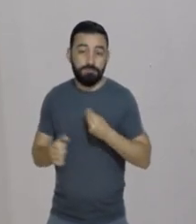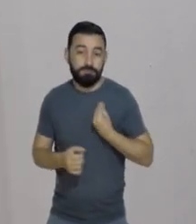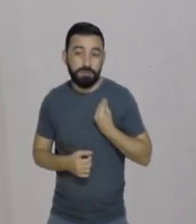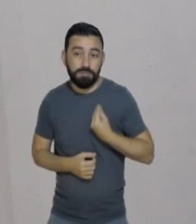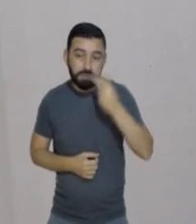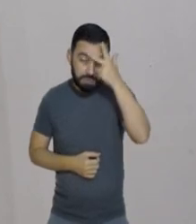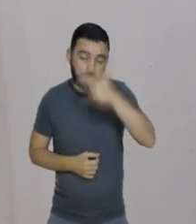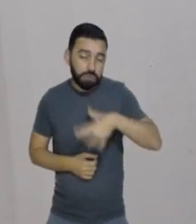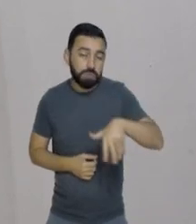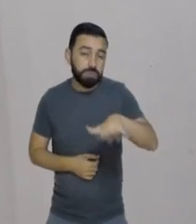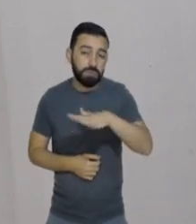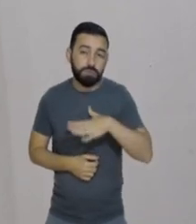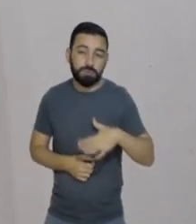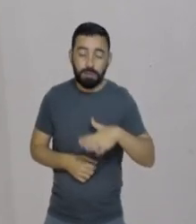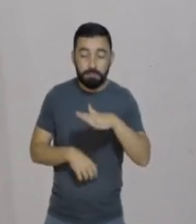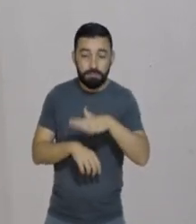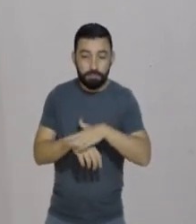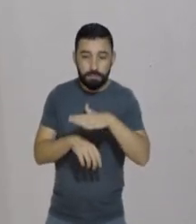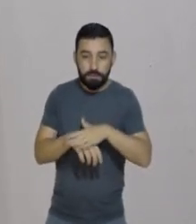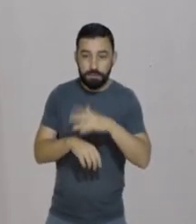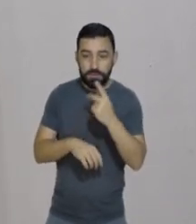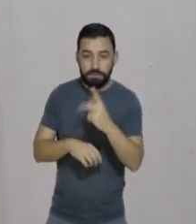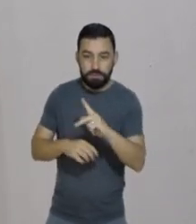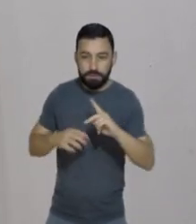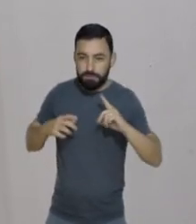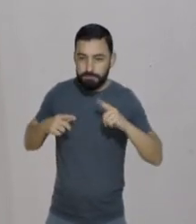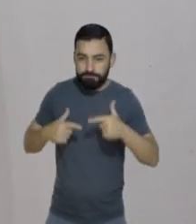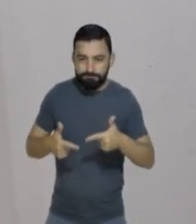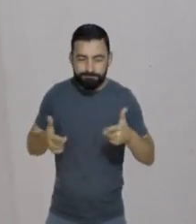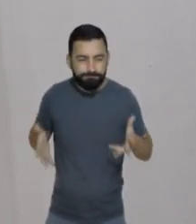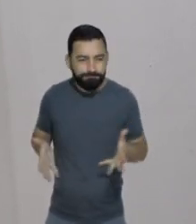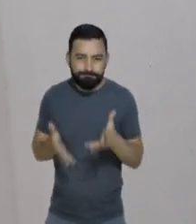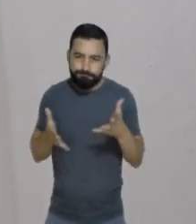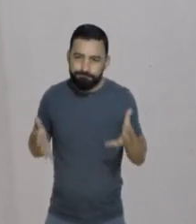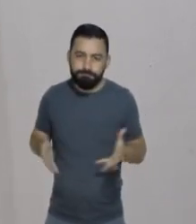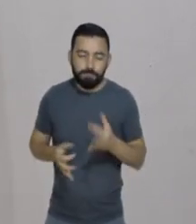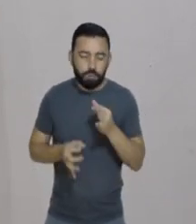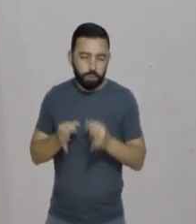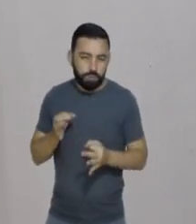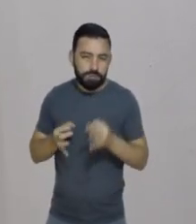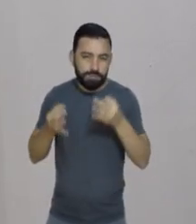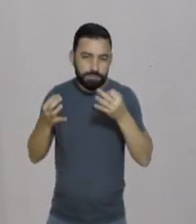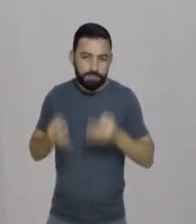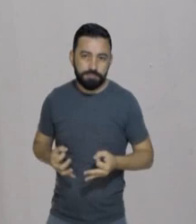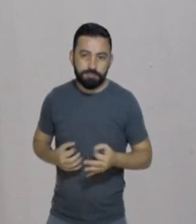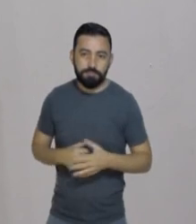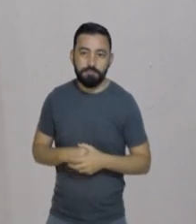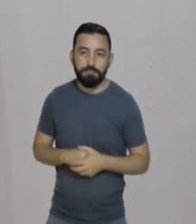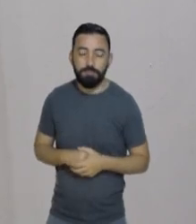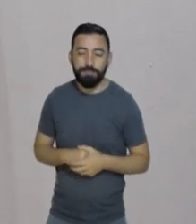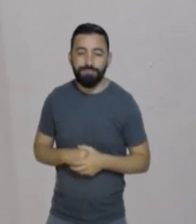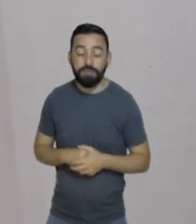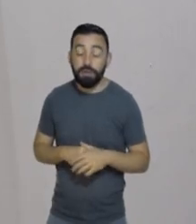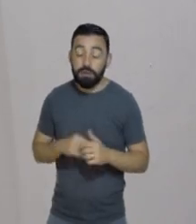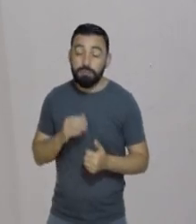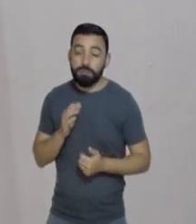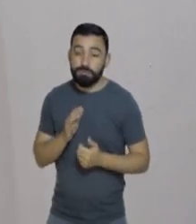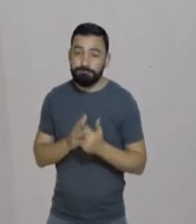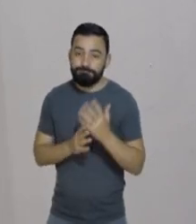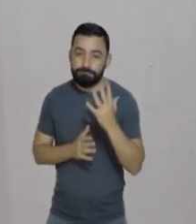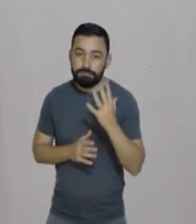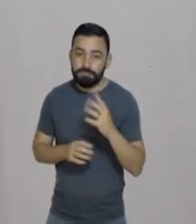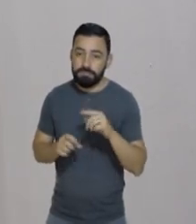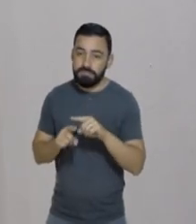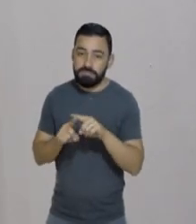pessoas, atuando na promoção da justiça. E o fazem muitas vezes sem